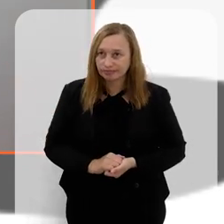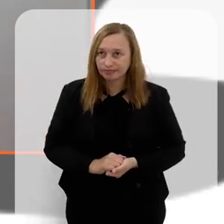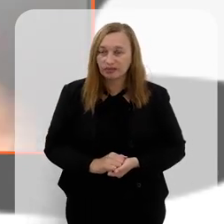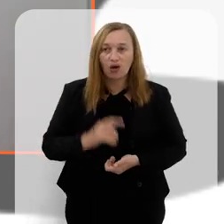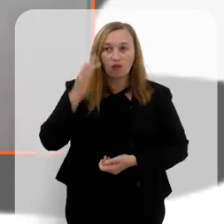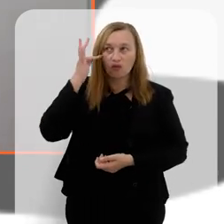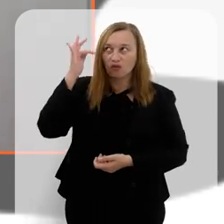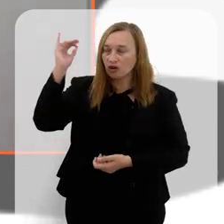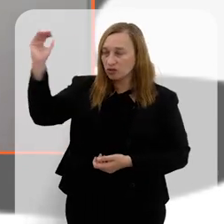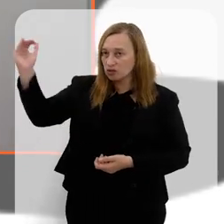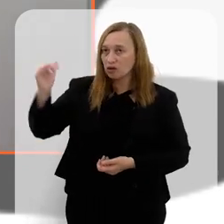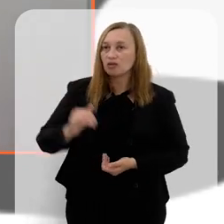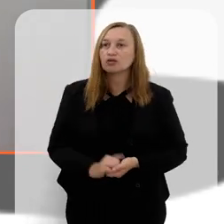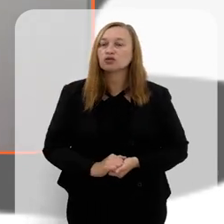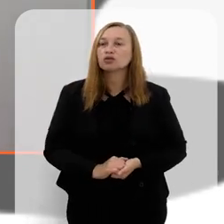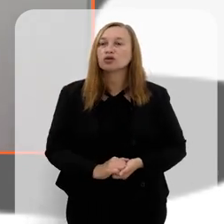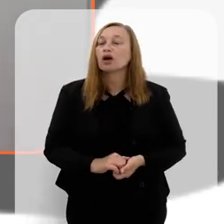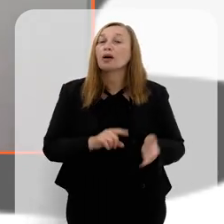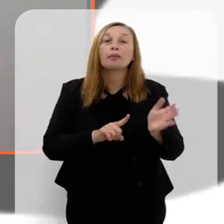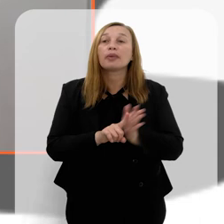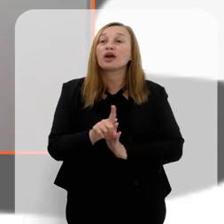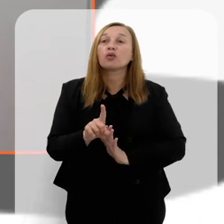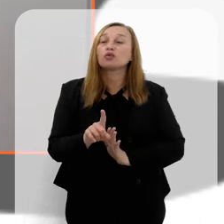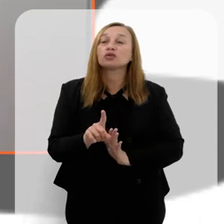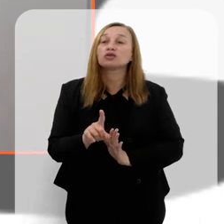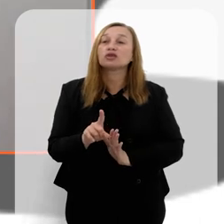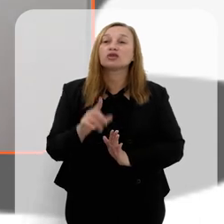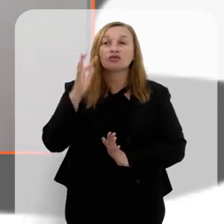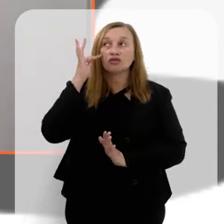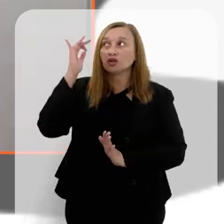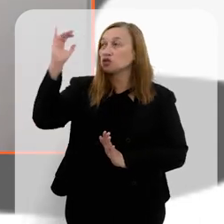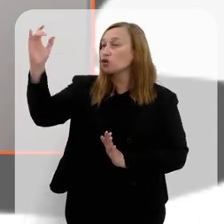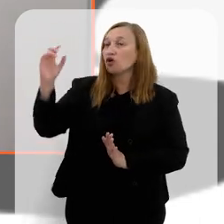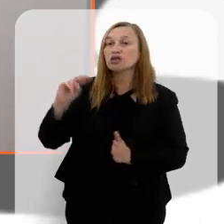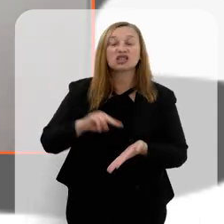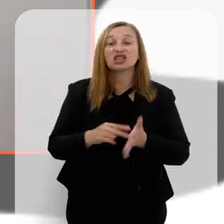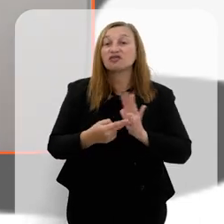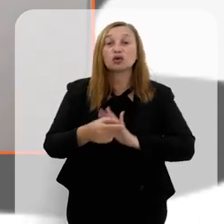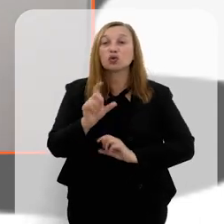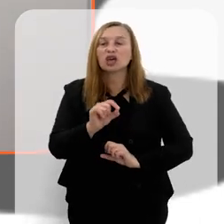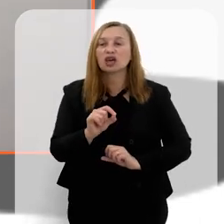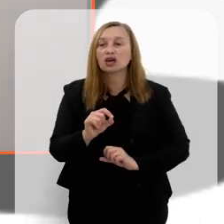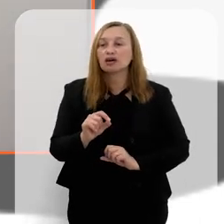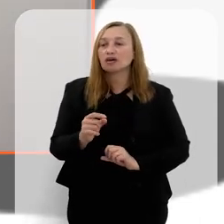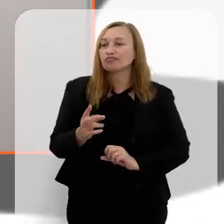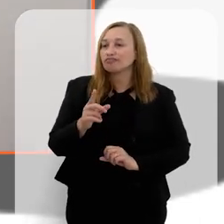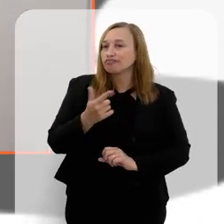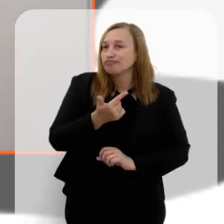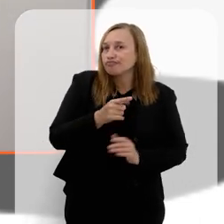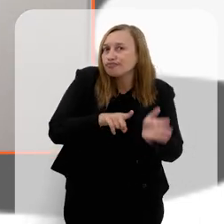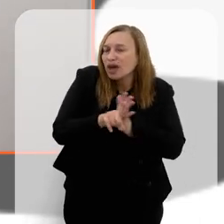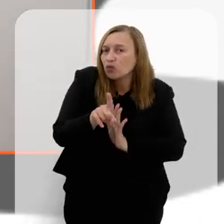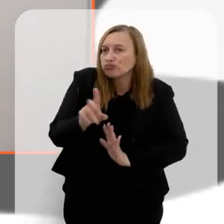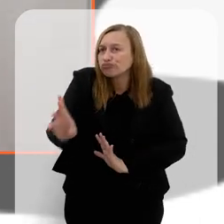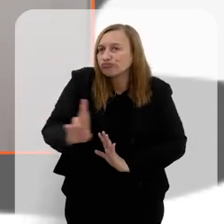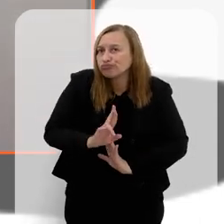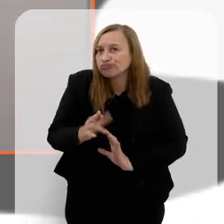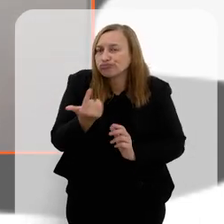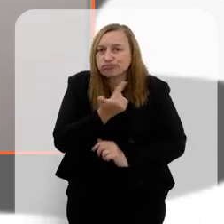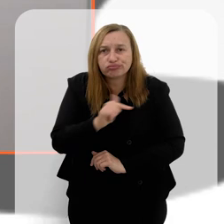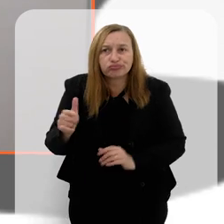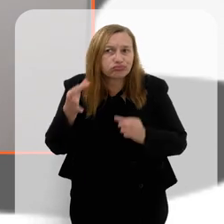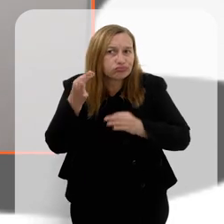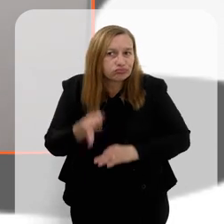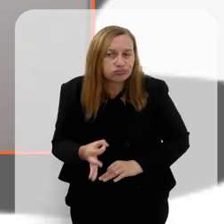uma pergunta filosófica. O que é uma pergunta filosófica? É uma pergunta que não tem resposta.